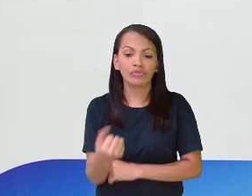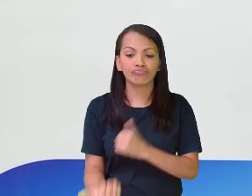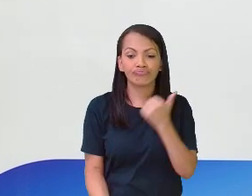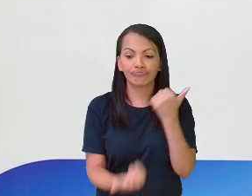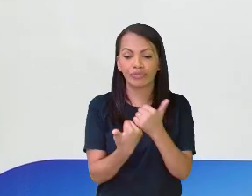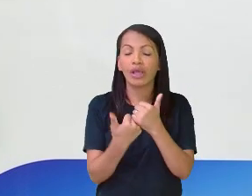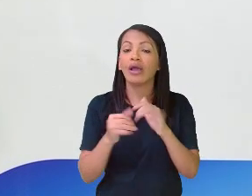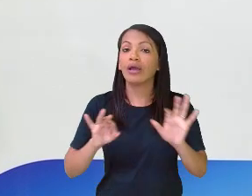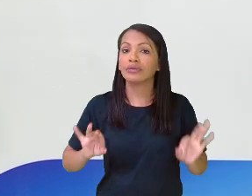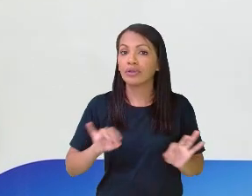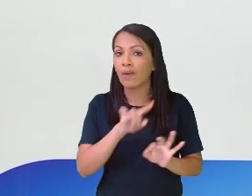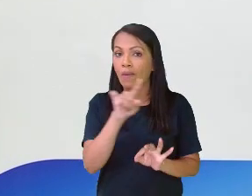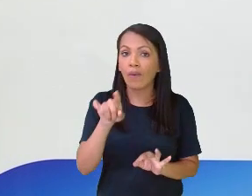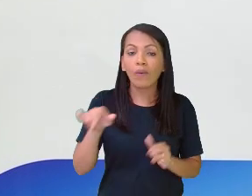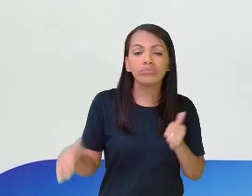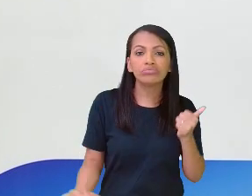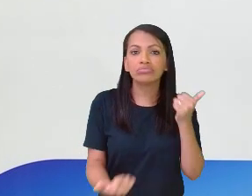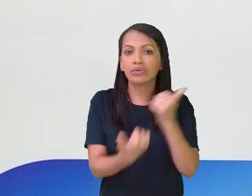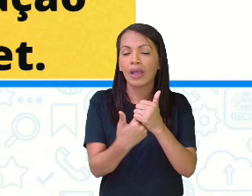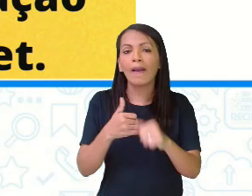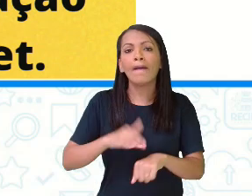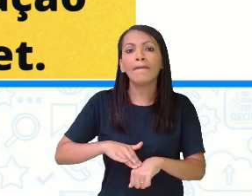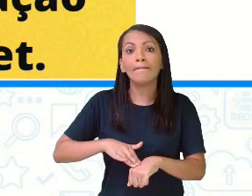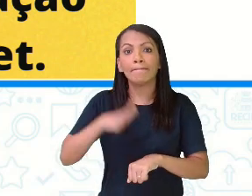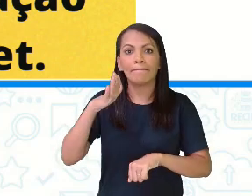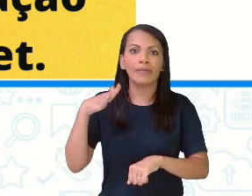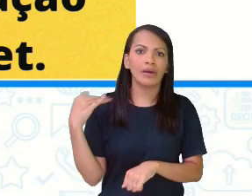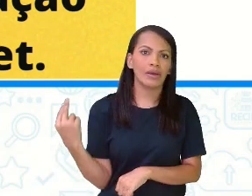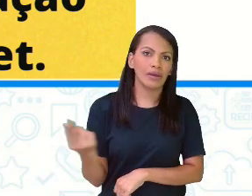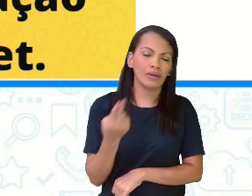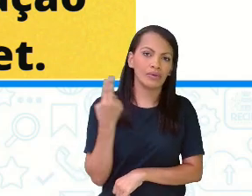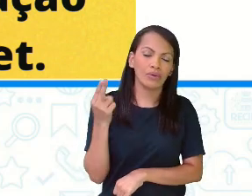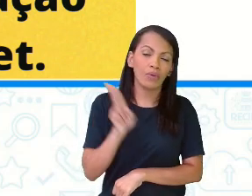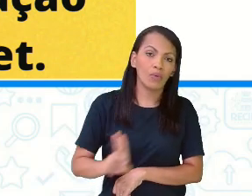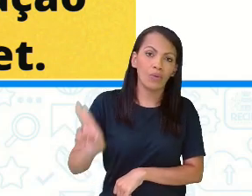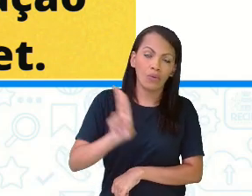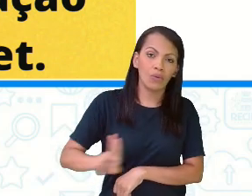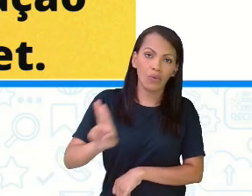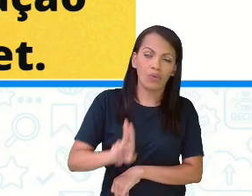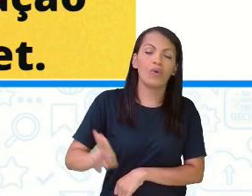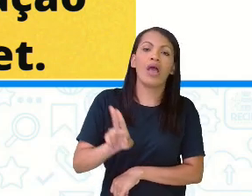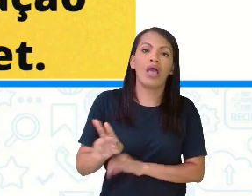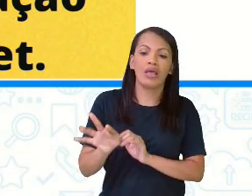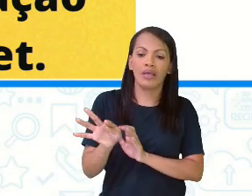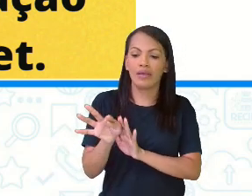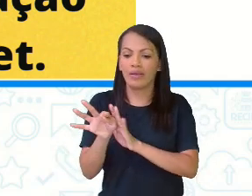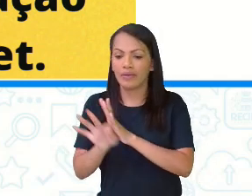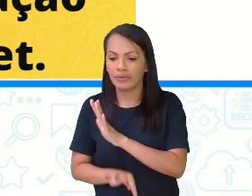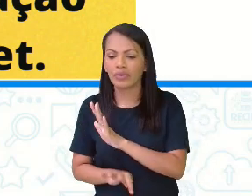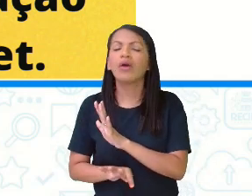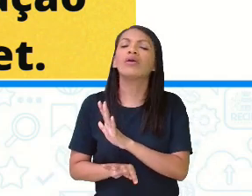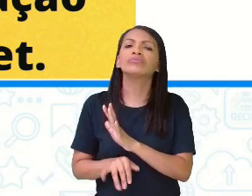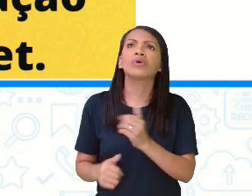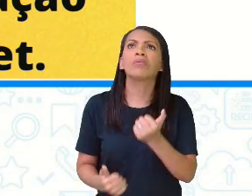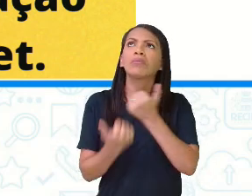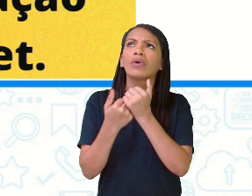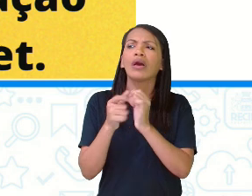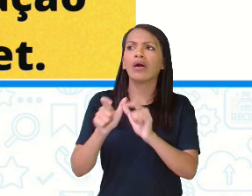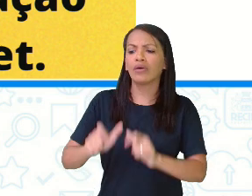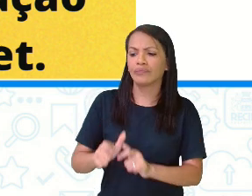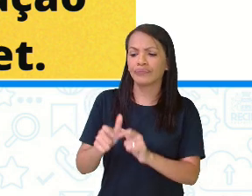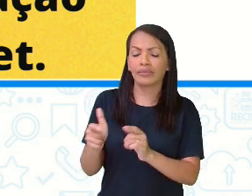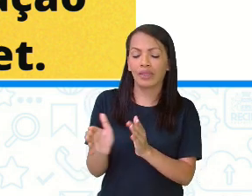texto. Então, os suportes mais utilizados para a divulgação desse tipo de texto são as revistas e